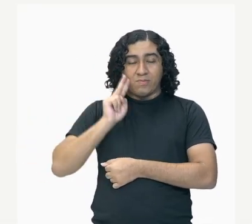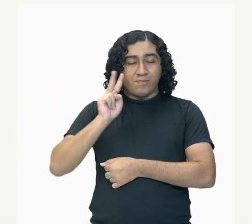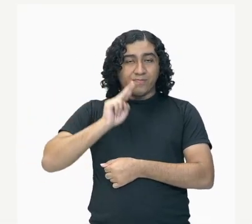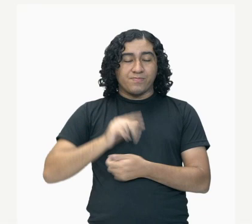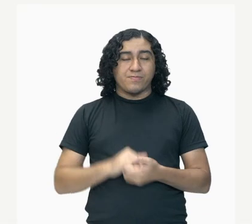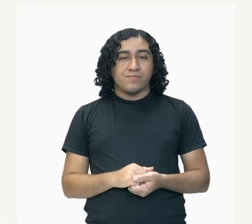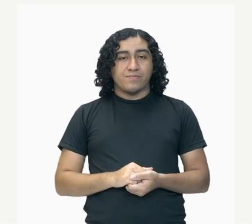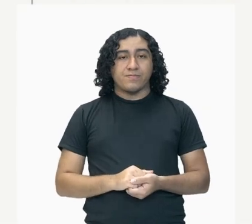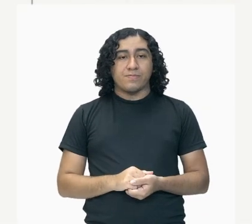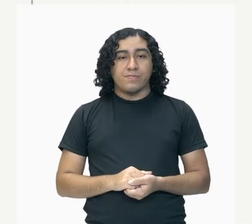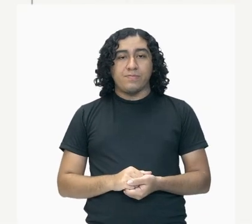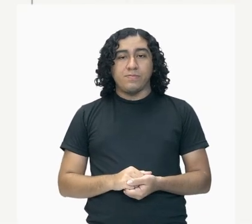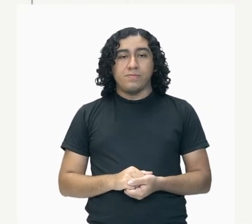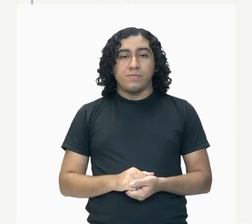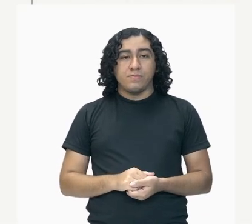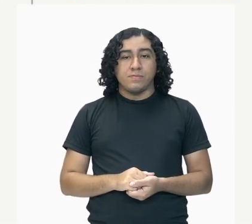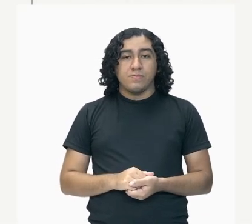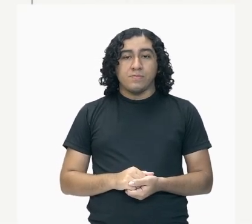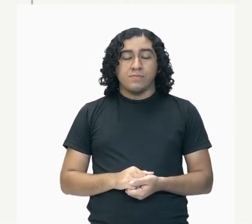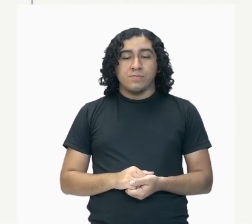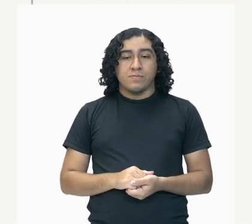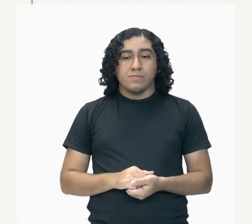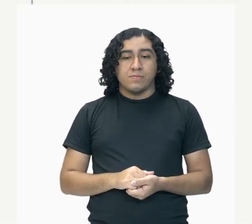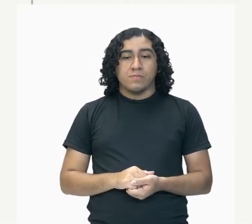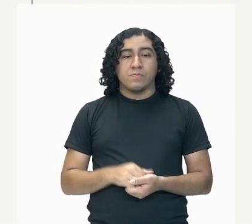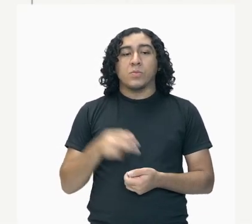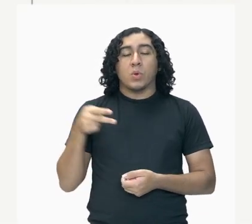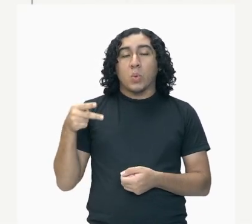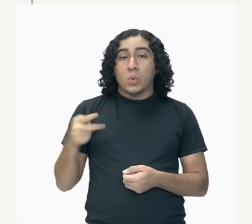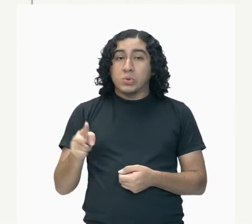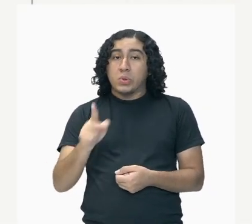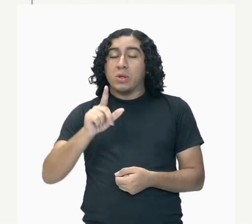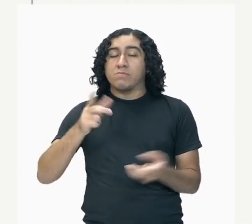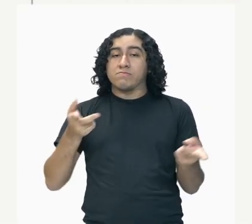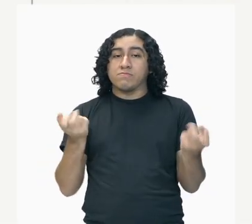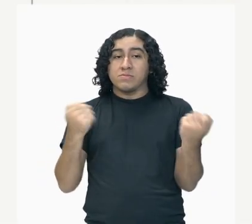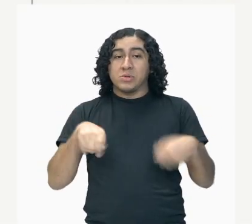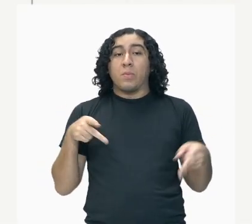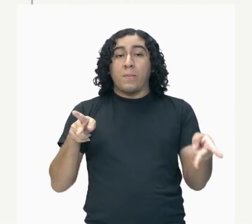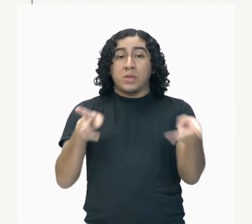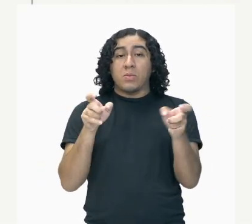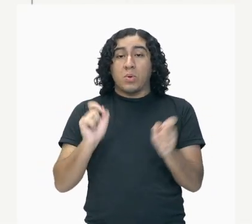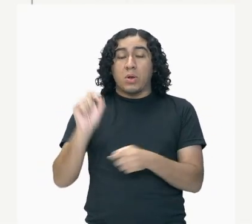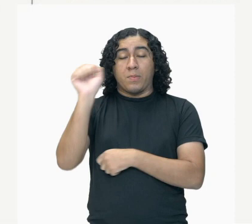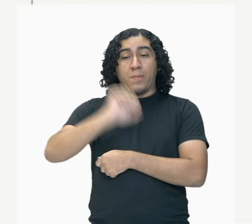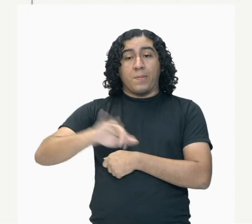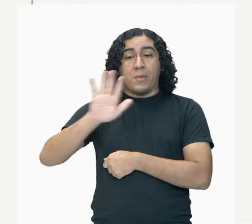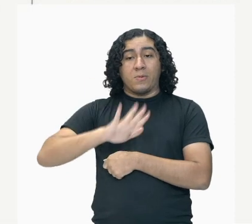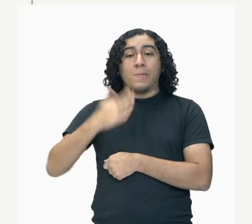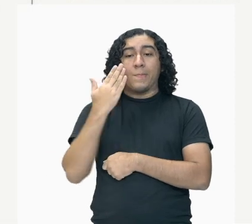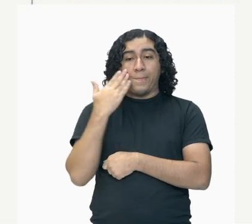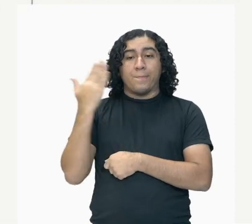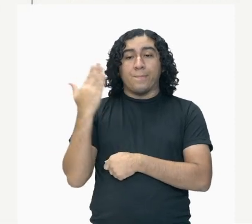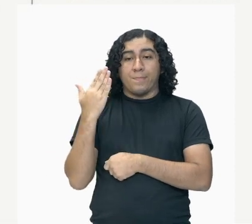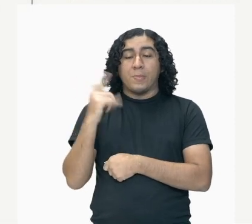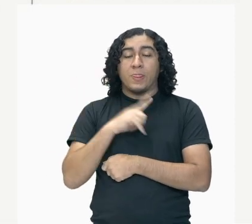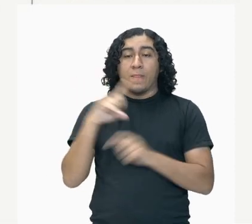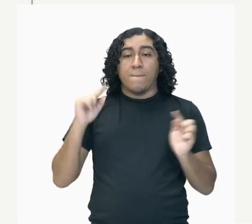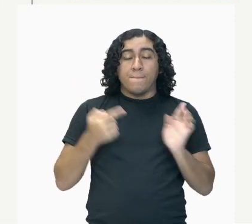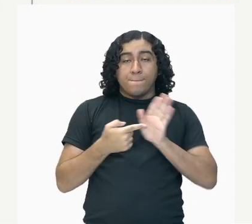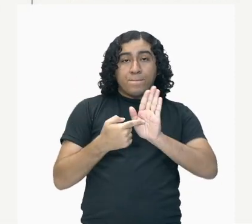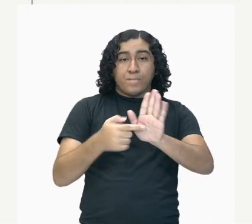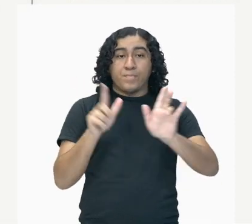nó pessoal seguindo adiante nós podemos observar aqui uma figura que vai mostrar pra